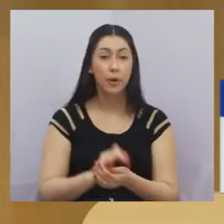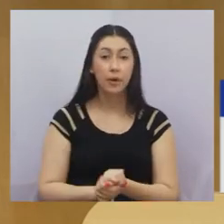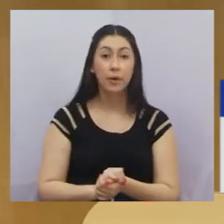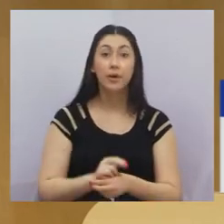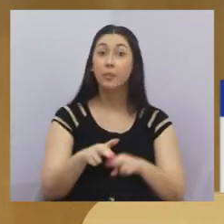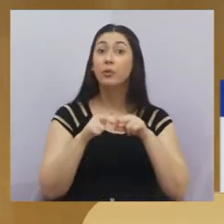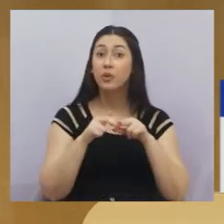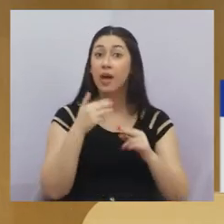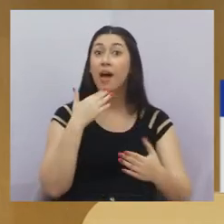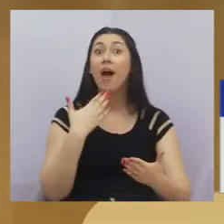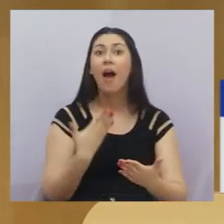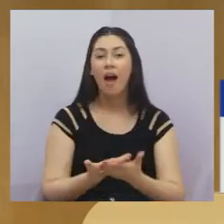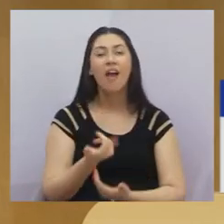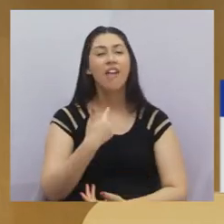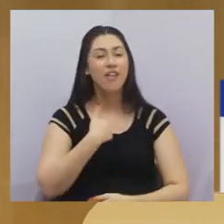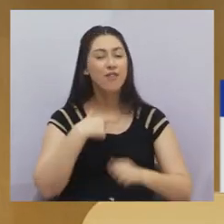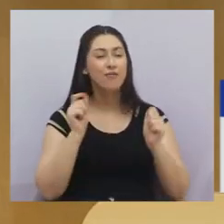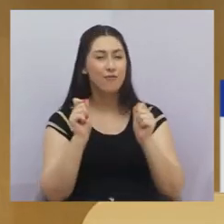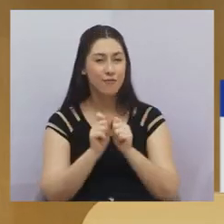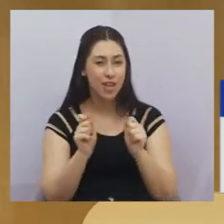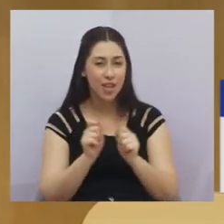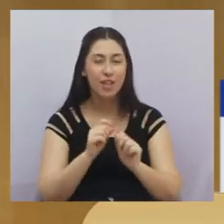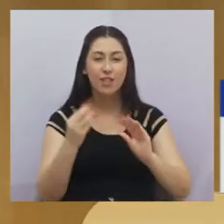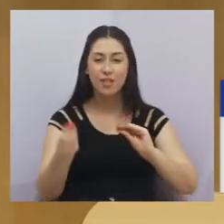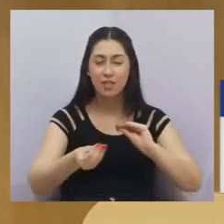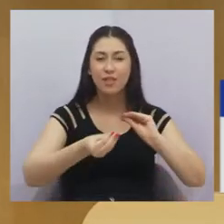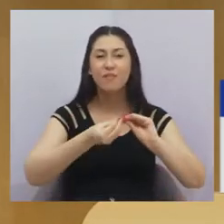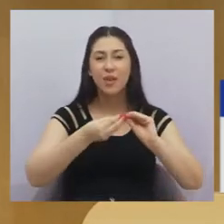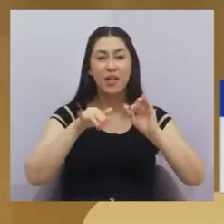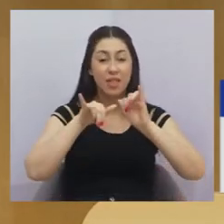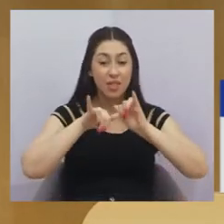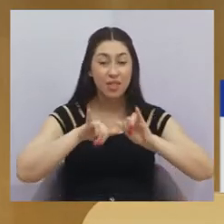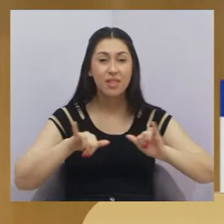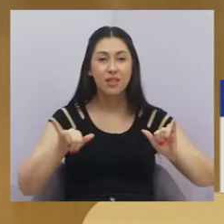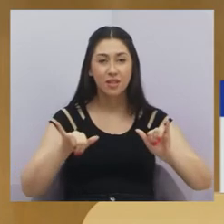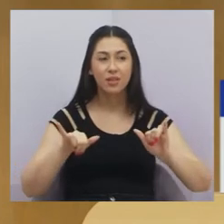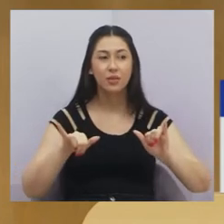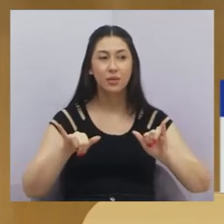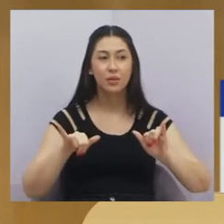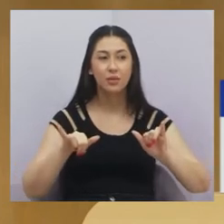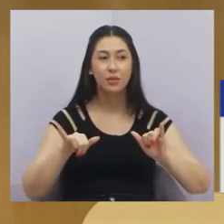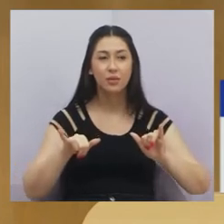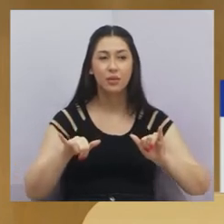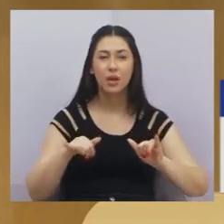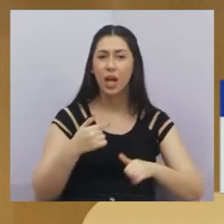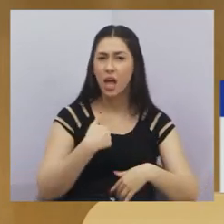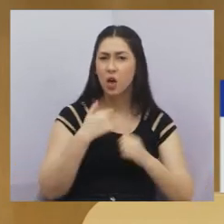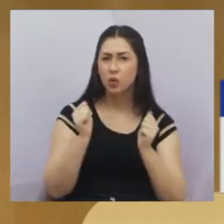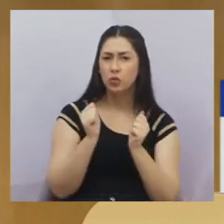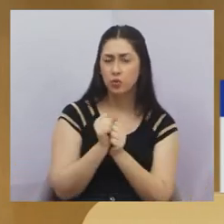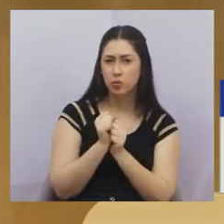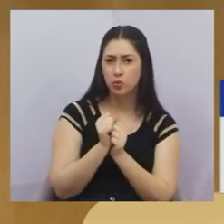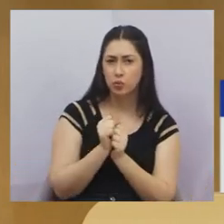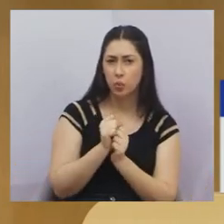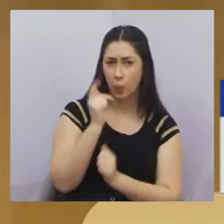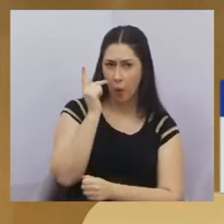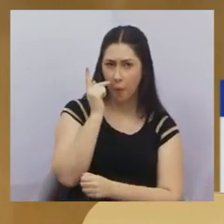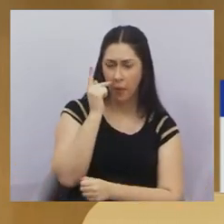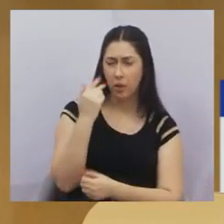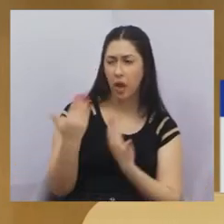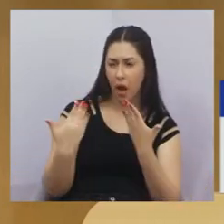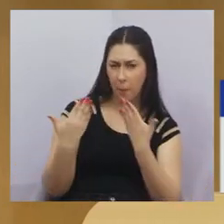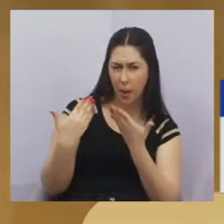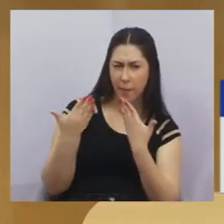pasmem, fiz uma emenda dizendo que o Paulinho, até a gente estava discutindo, Paulinho, realmente, para